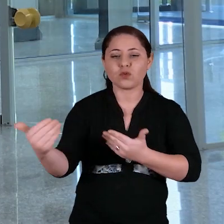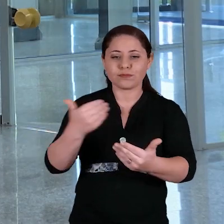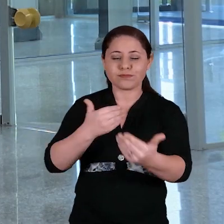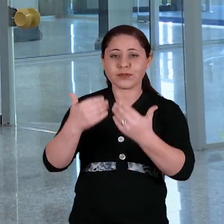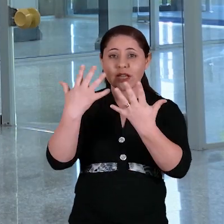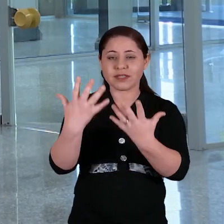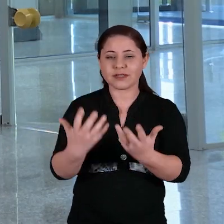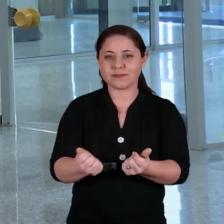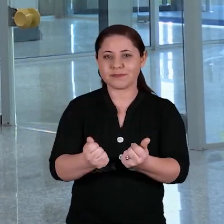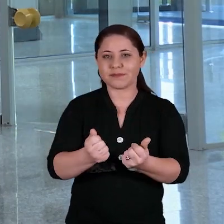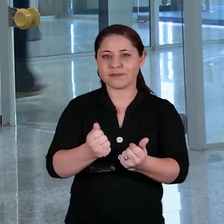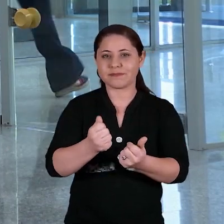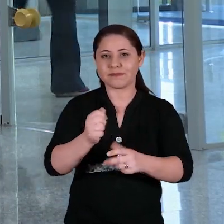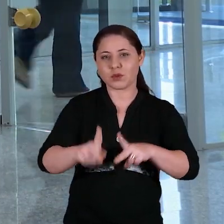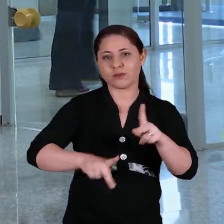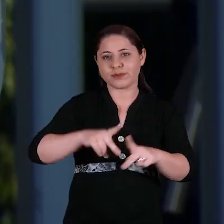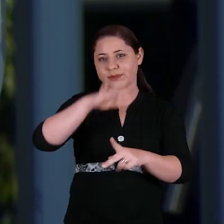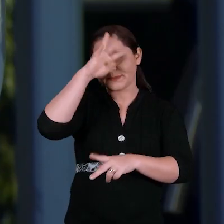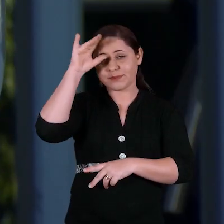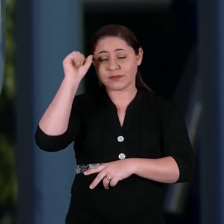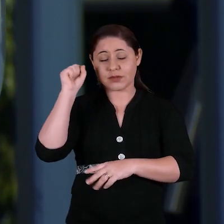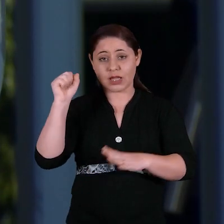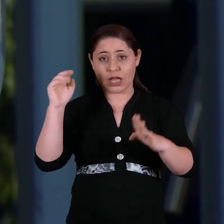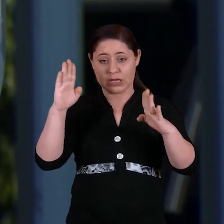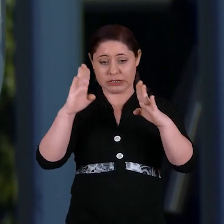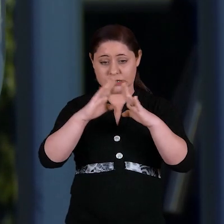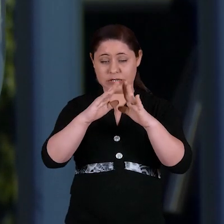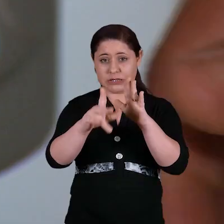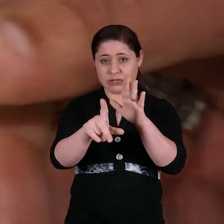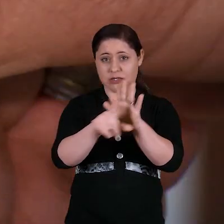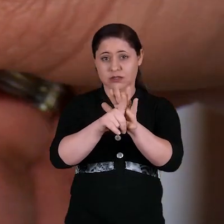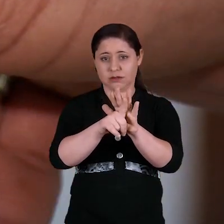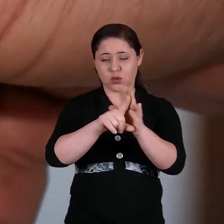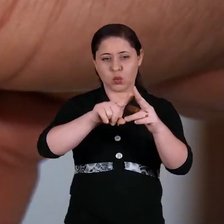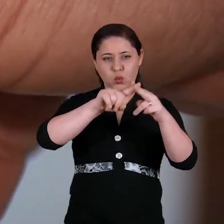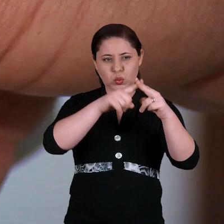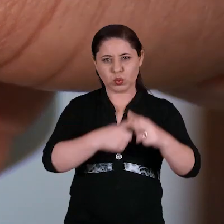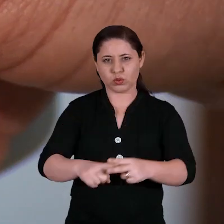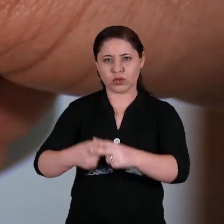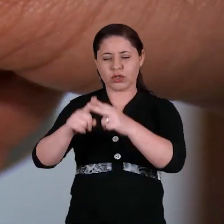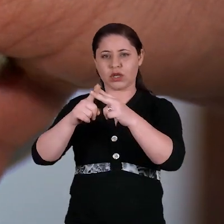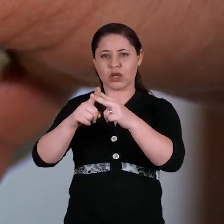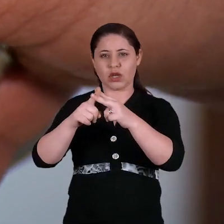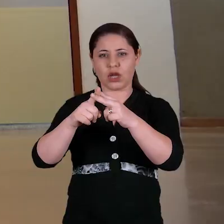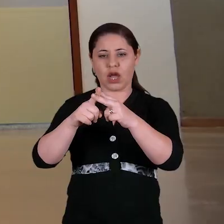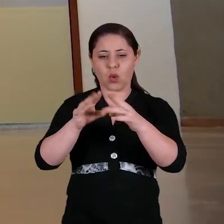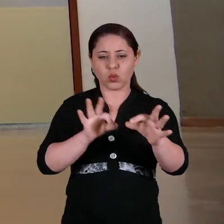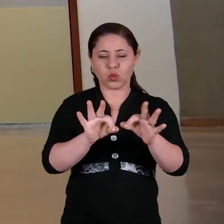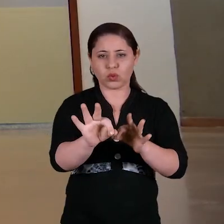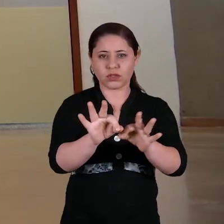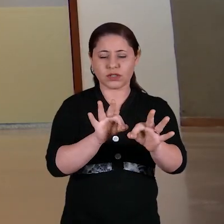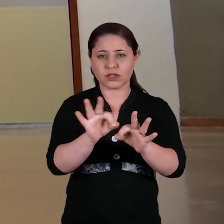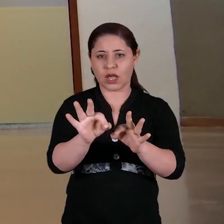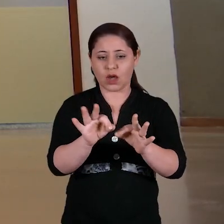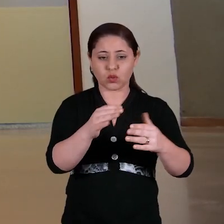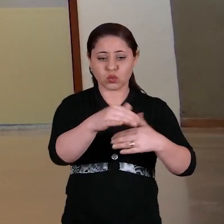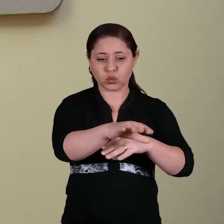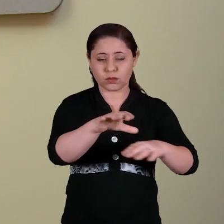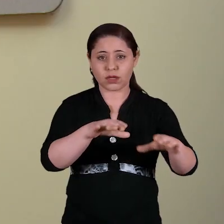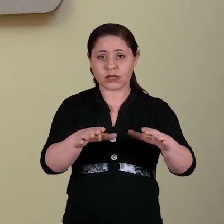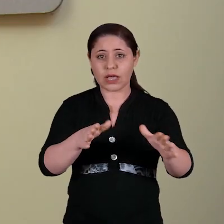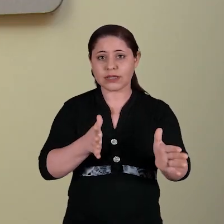população sul-mato-grossense. A Casa de Leis passa por reformas para adequar os espaços de acordo com a legislação